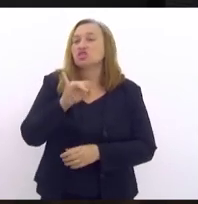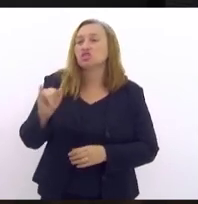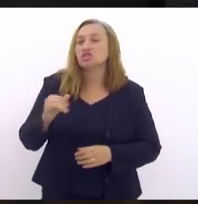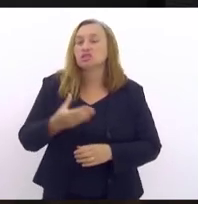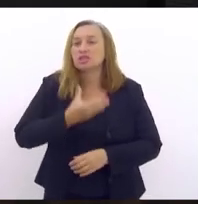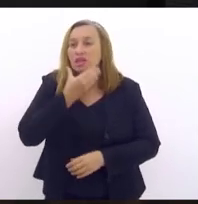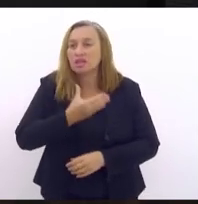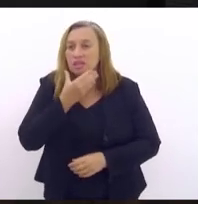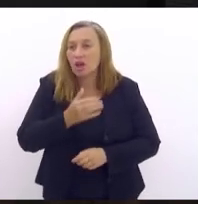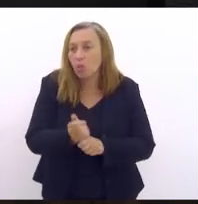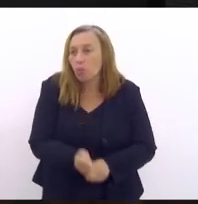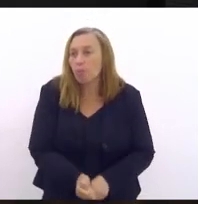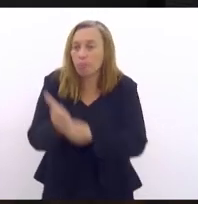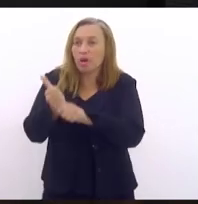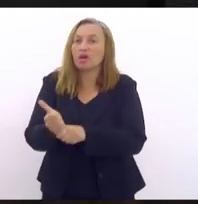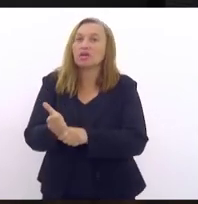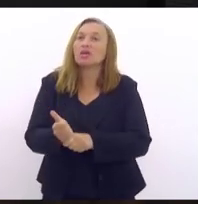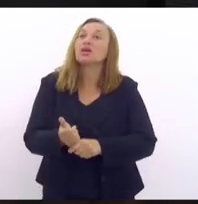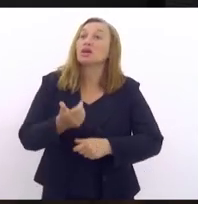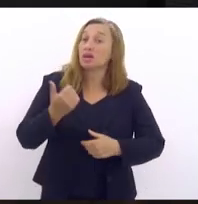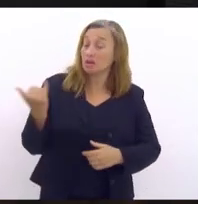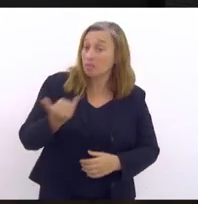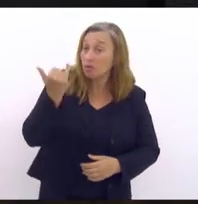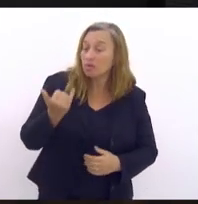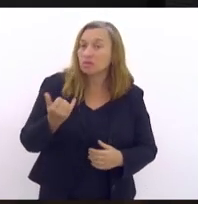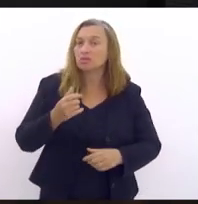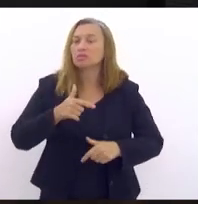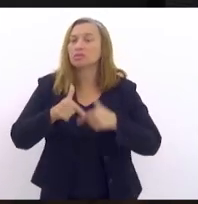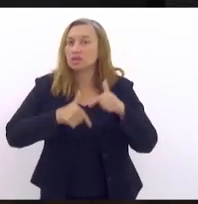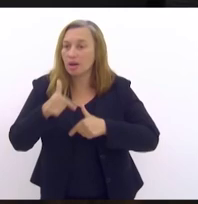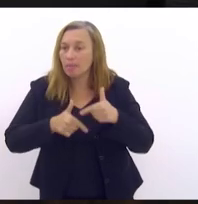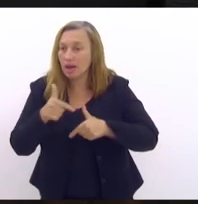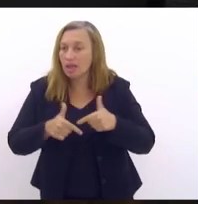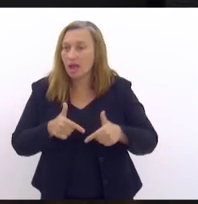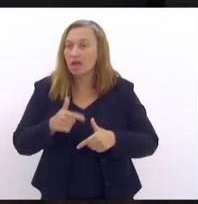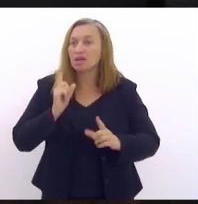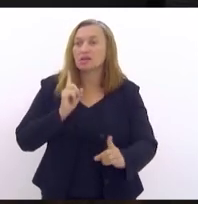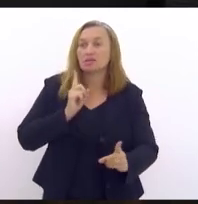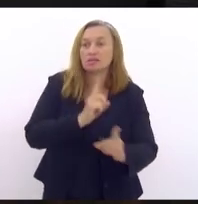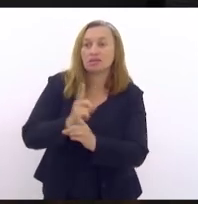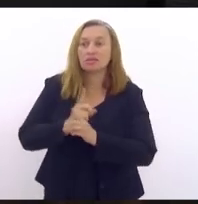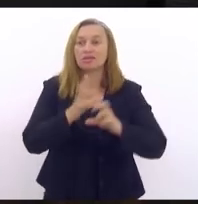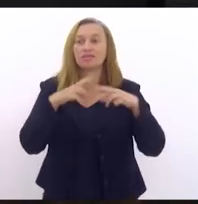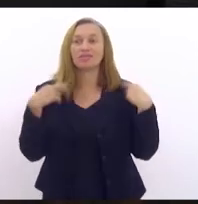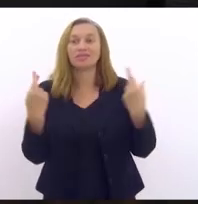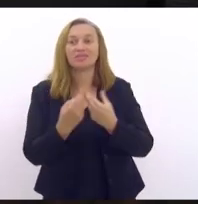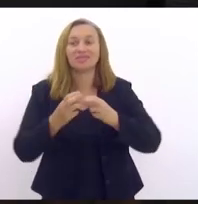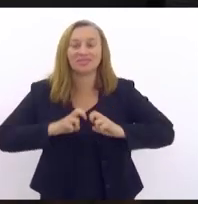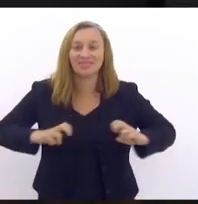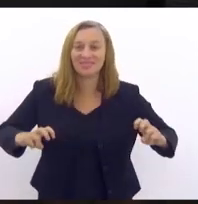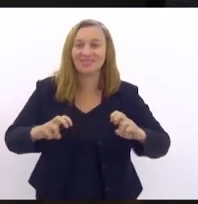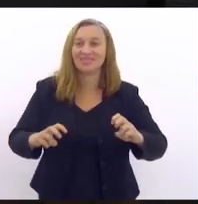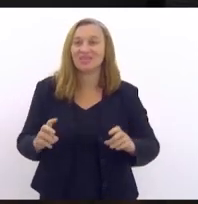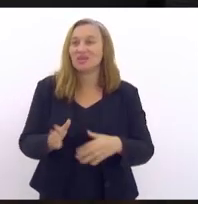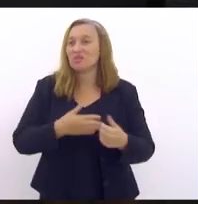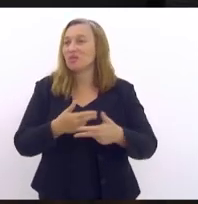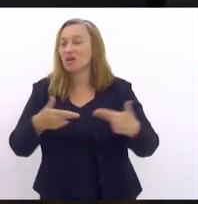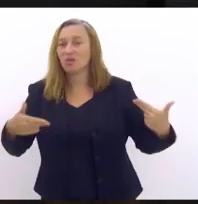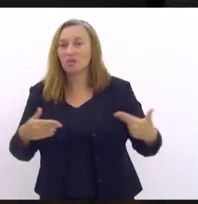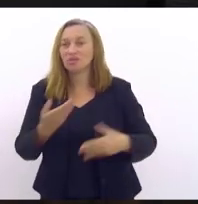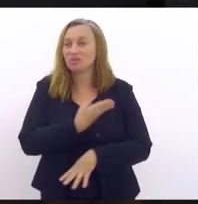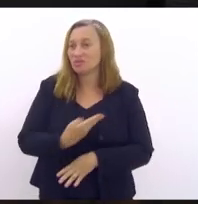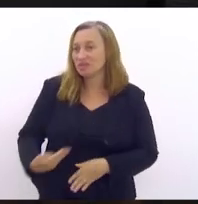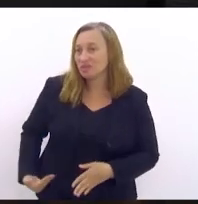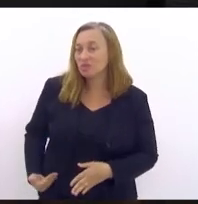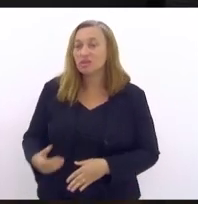Jair, que se necessário for a gente trabalhar, de fazer extraordinário, de se encontrar, de fazer reunião de mesa, ou seja lá do que for, com o